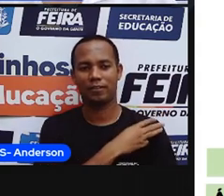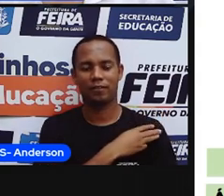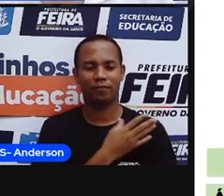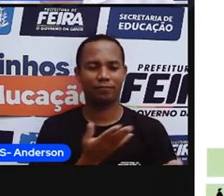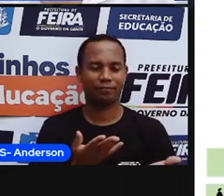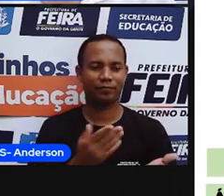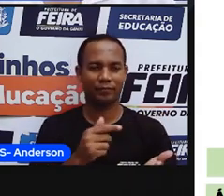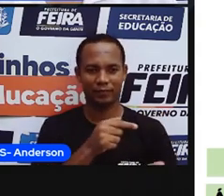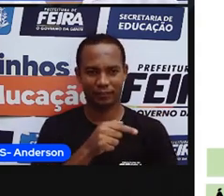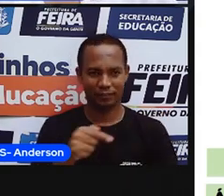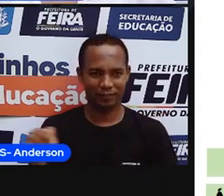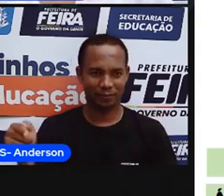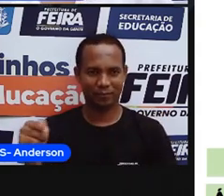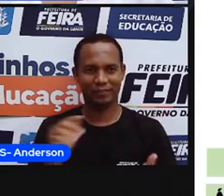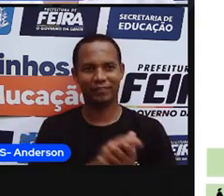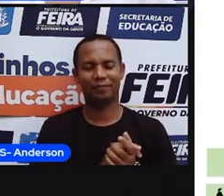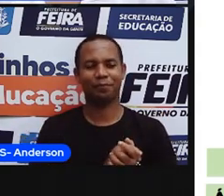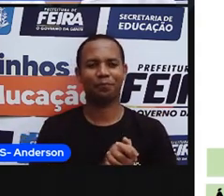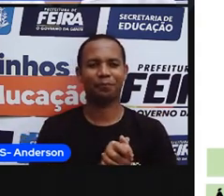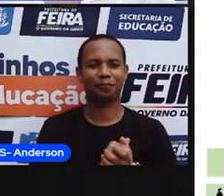para mais uma semana.